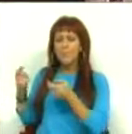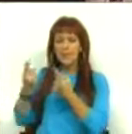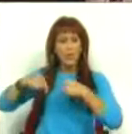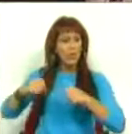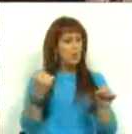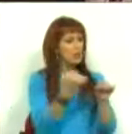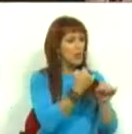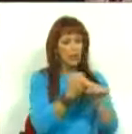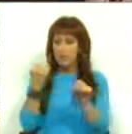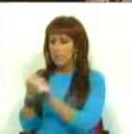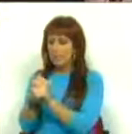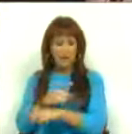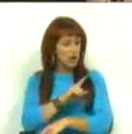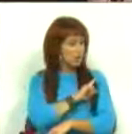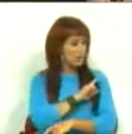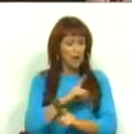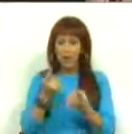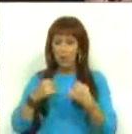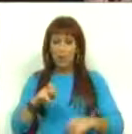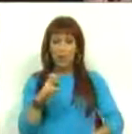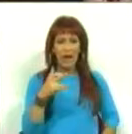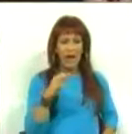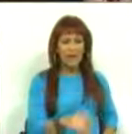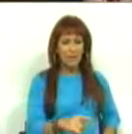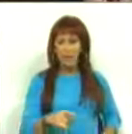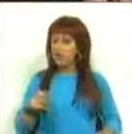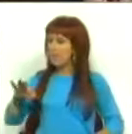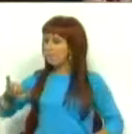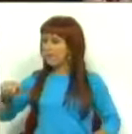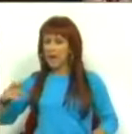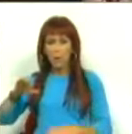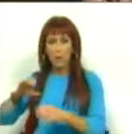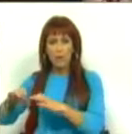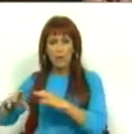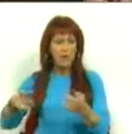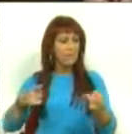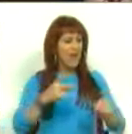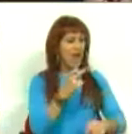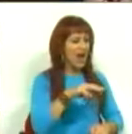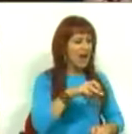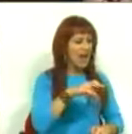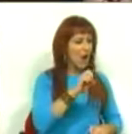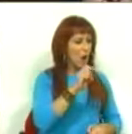com os operadores privados, reuniu com a RTP, com a PT Comunicações, com